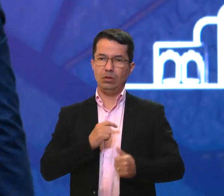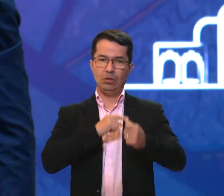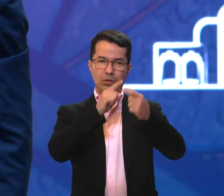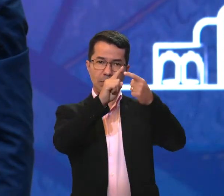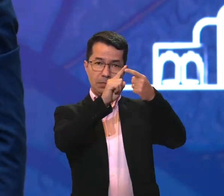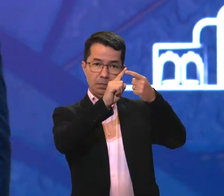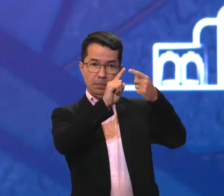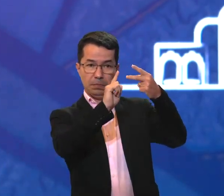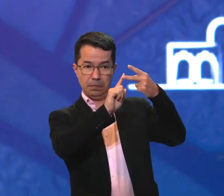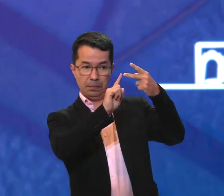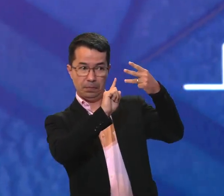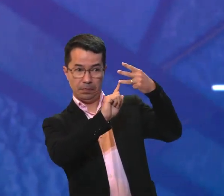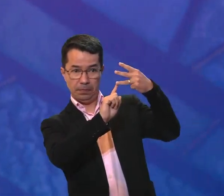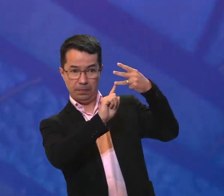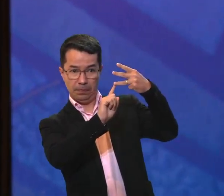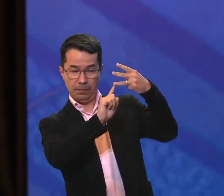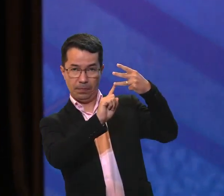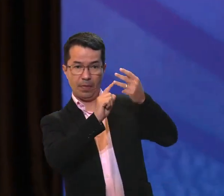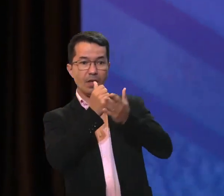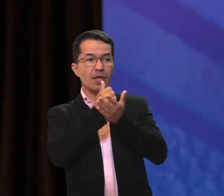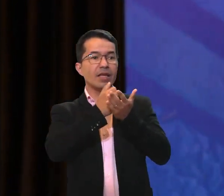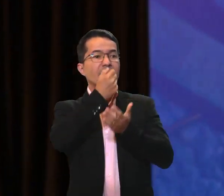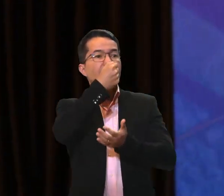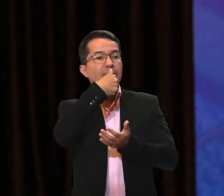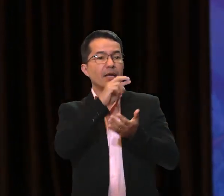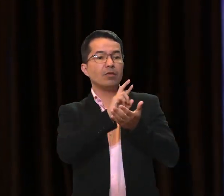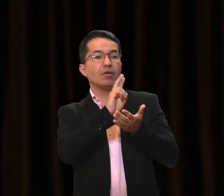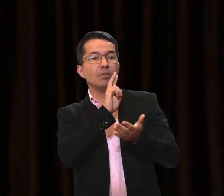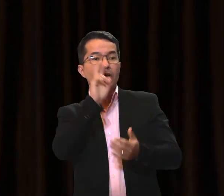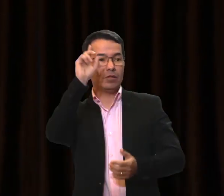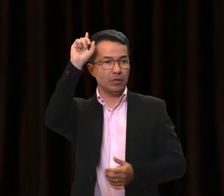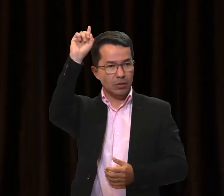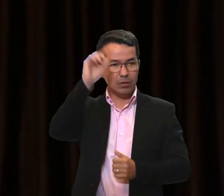eu quero começar agora. Terceiro remédio: